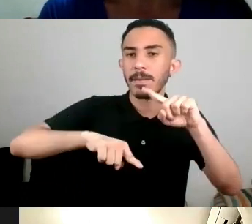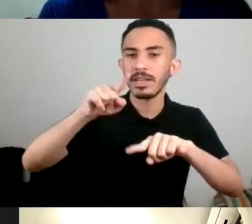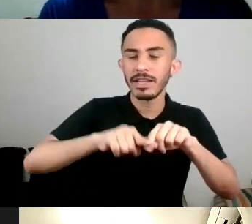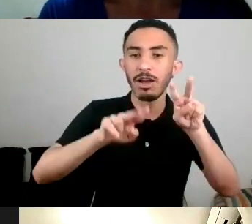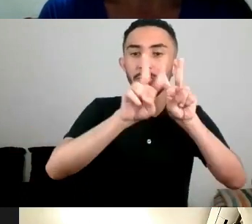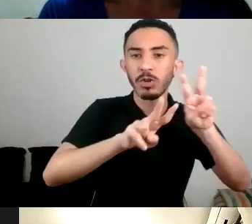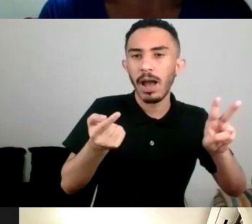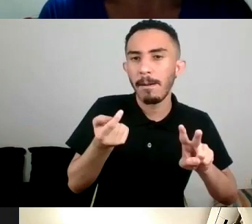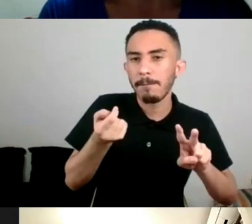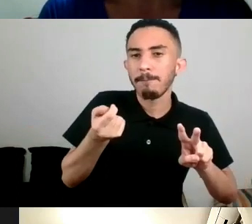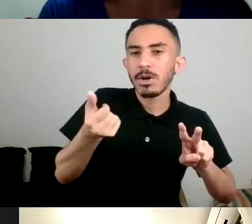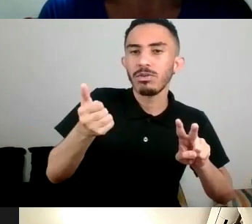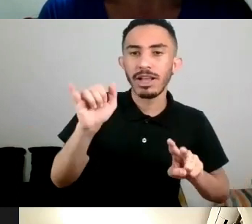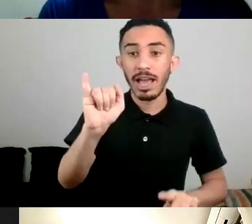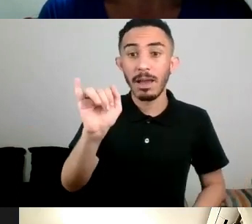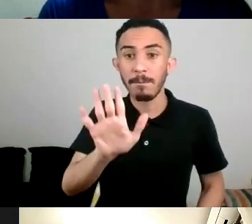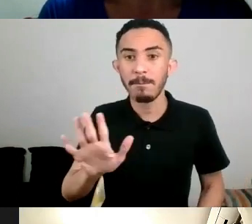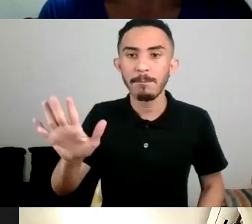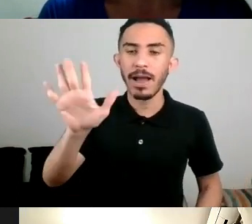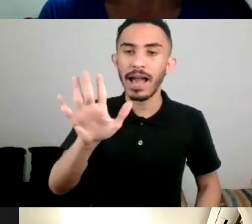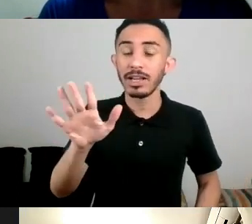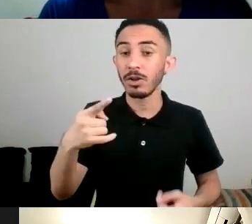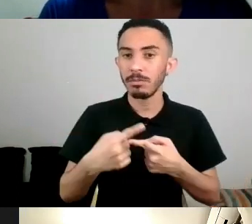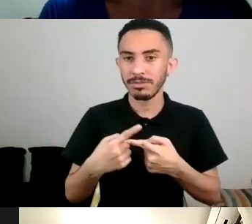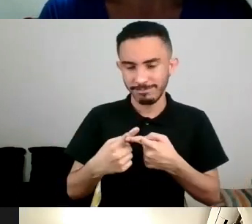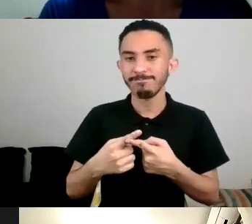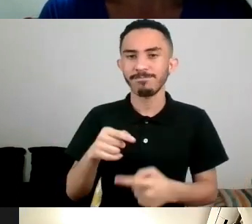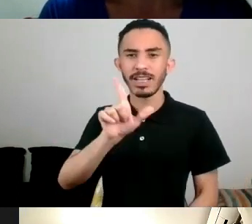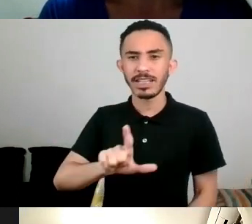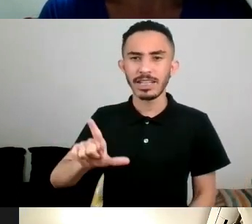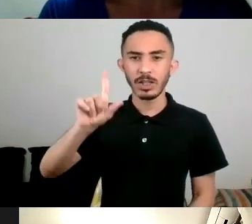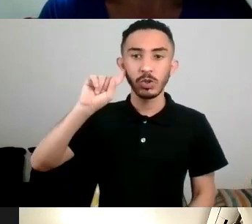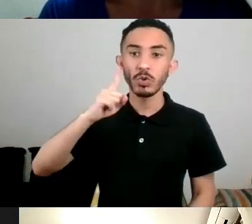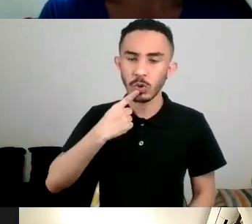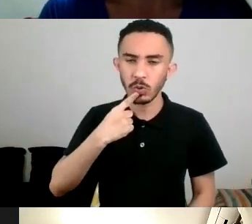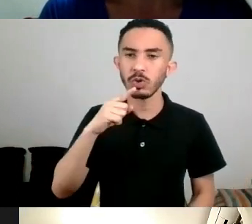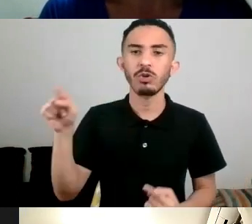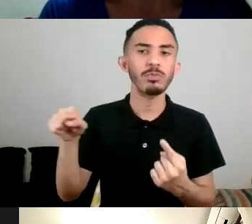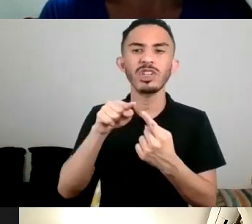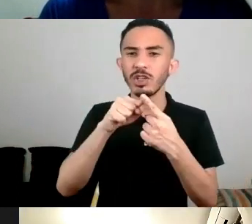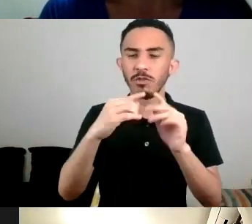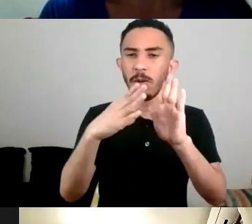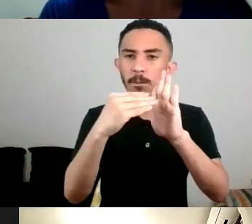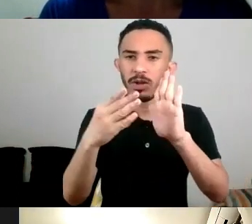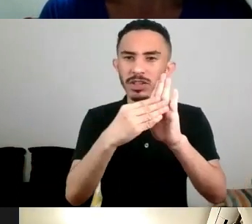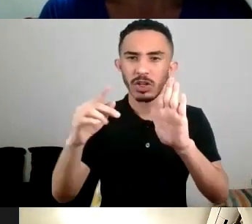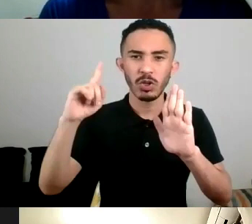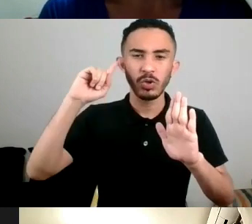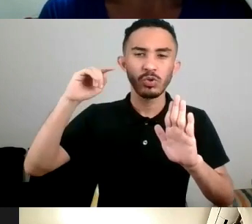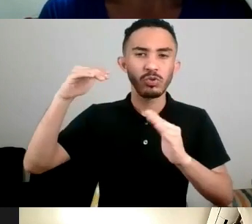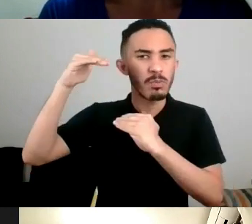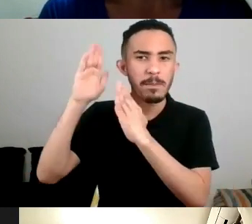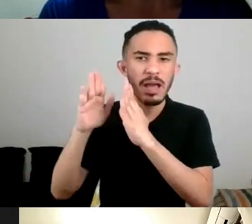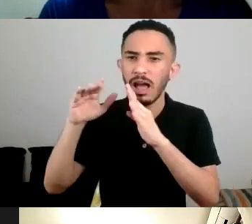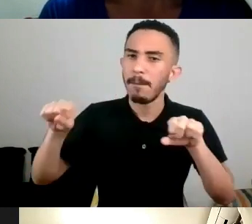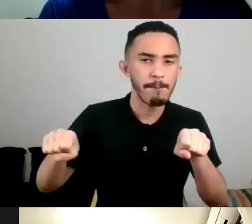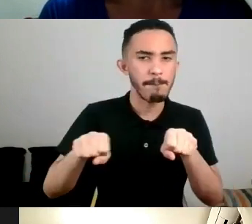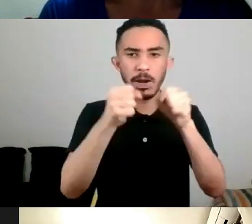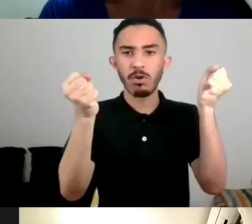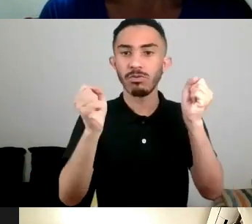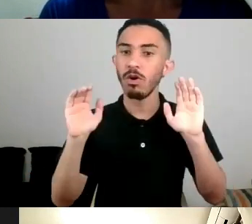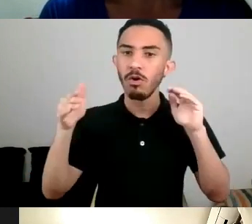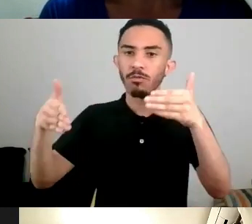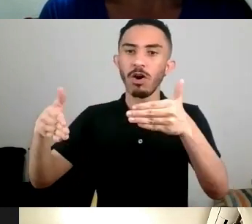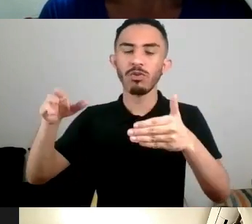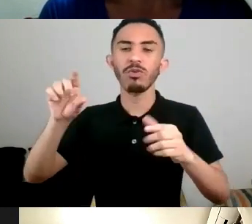pistas imagéticas. A literatura surda busca romper com os paradigmas da surdez e aponta para a aprendizagem